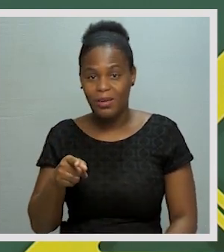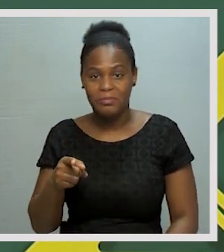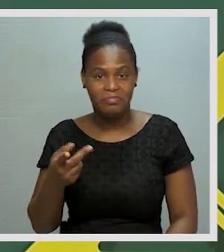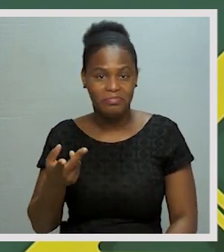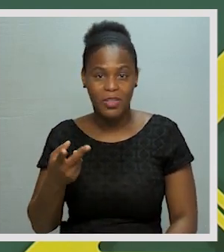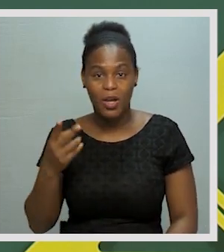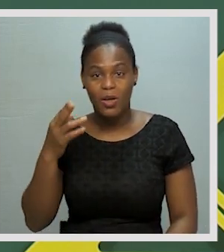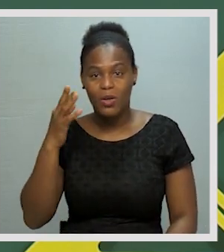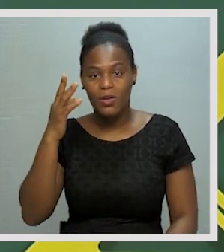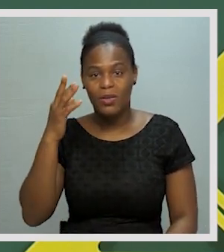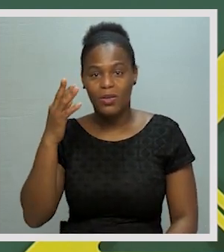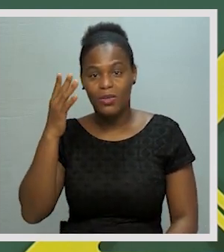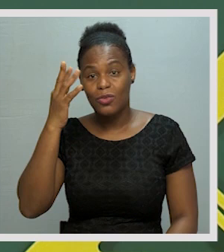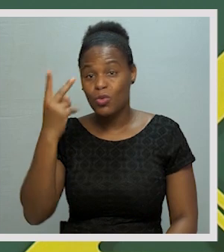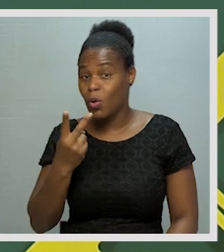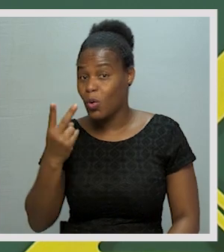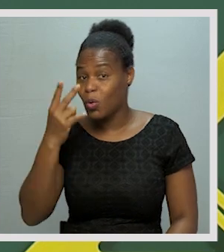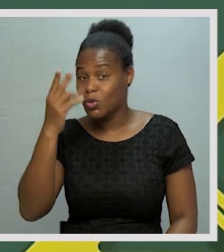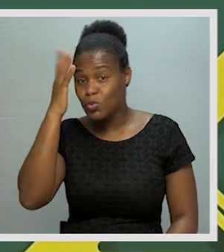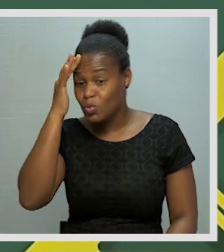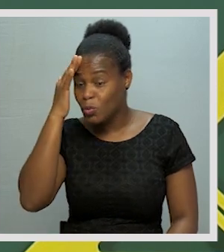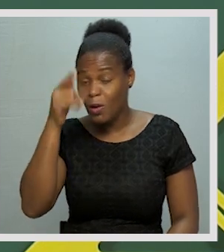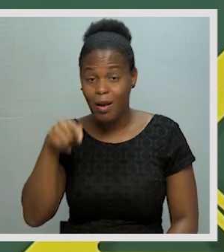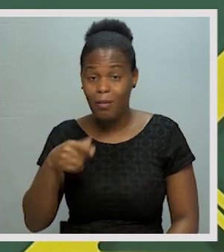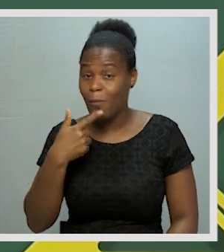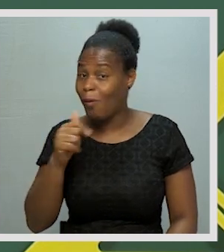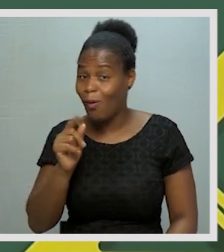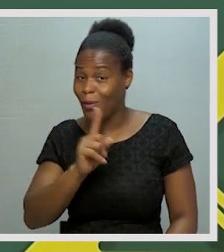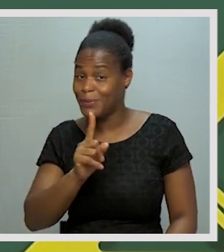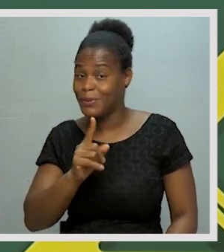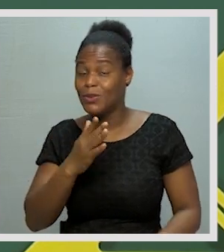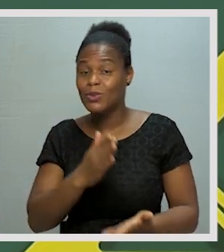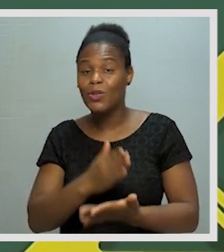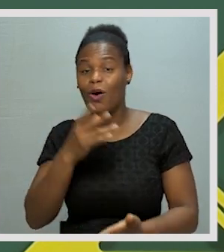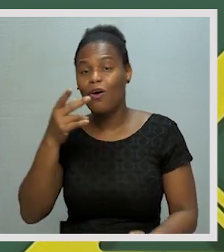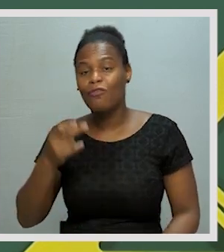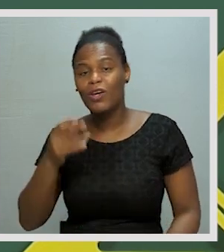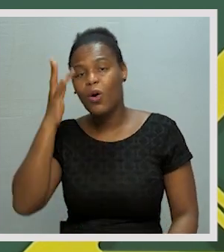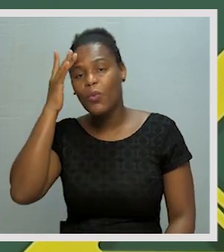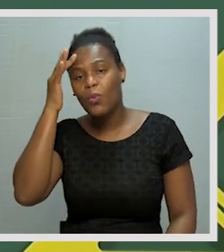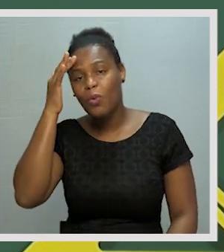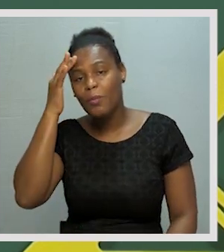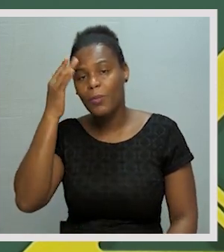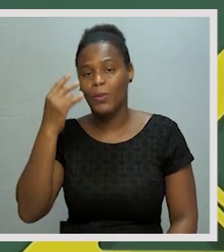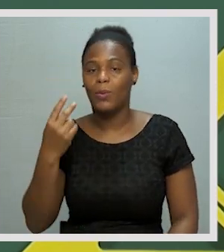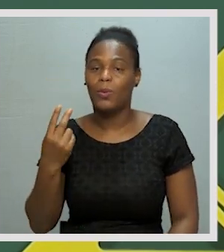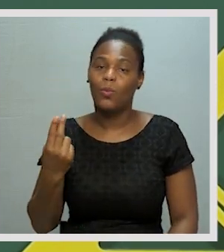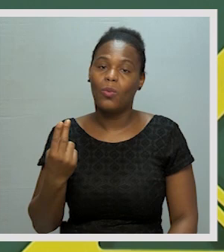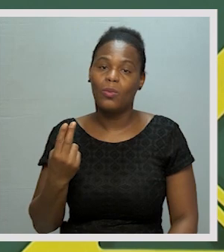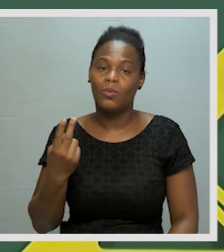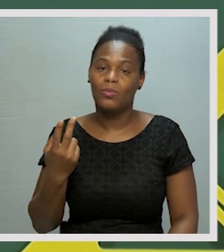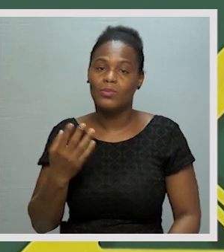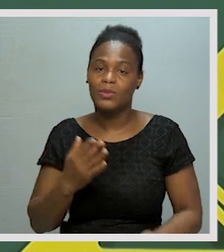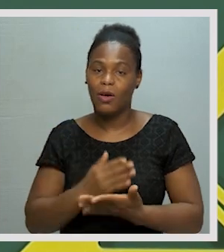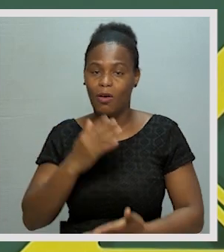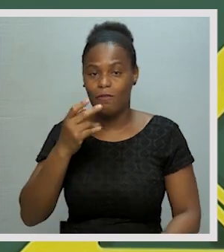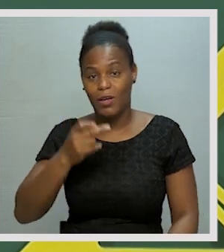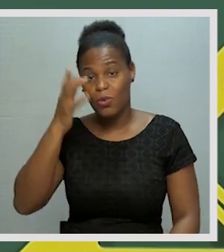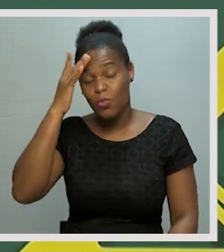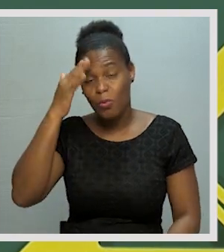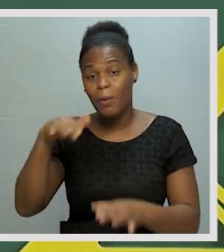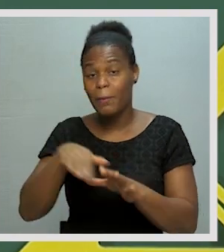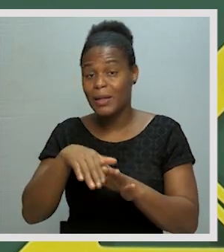1 é uma dezena, então esse 1, por isso, foi transportado para a